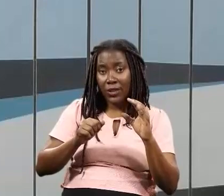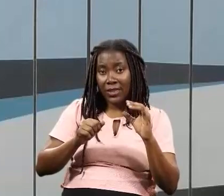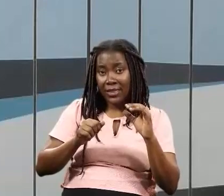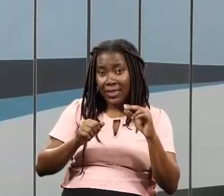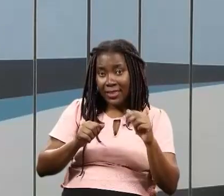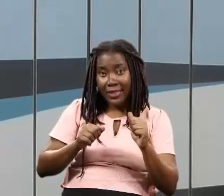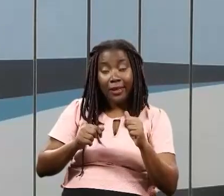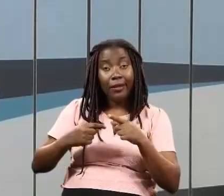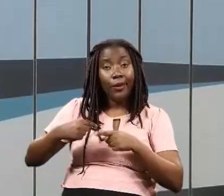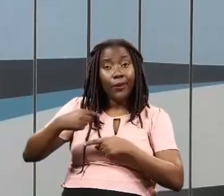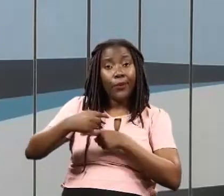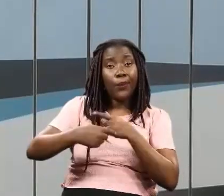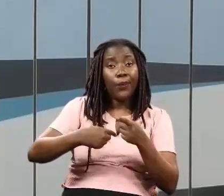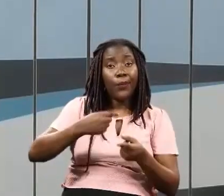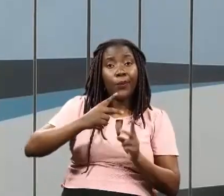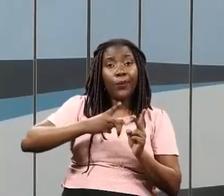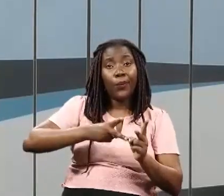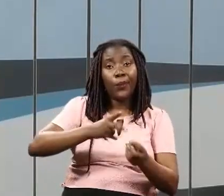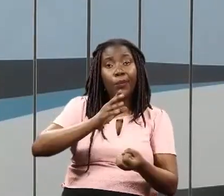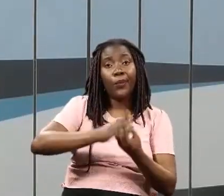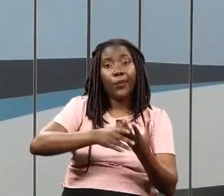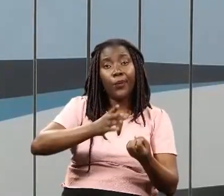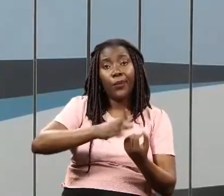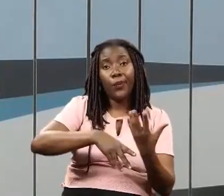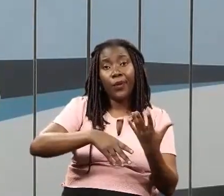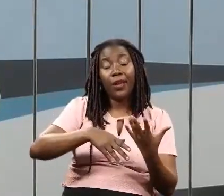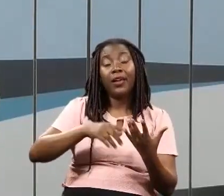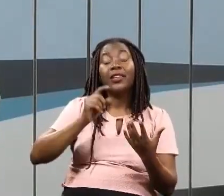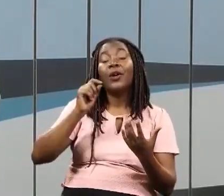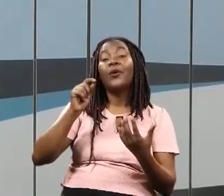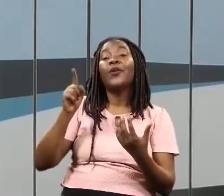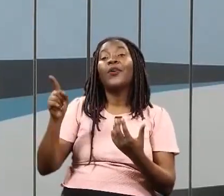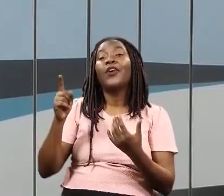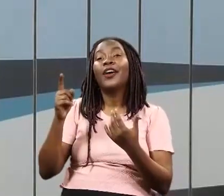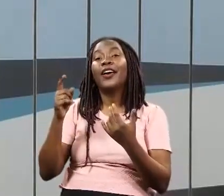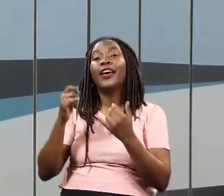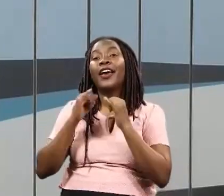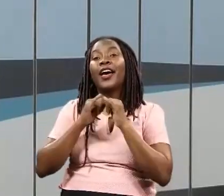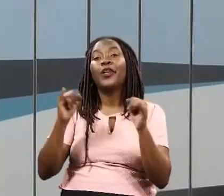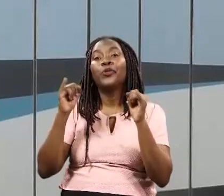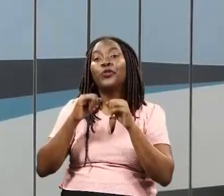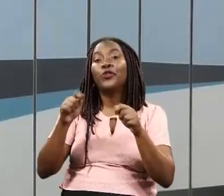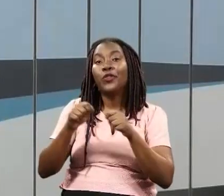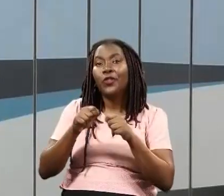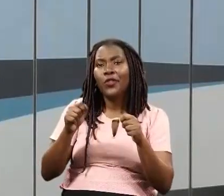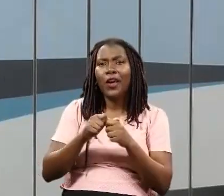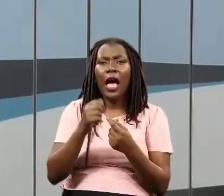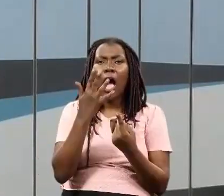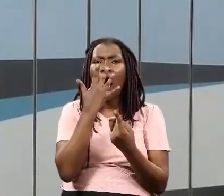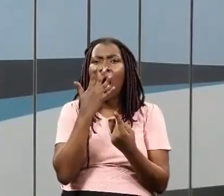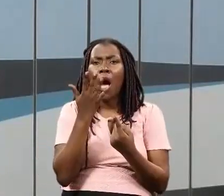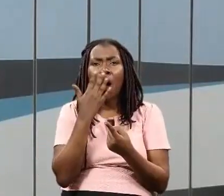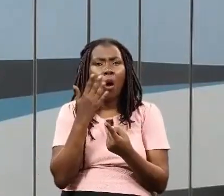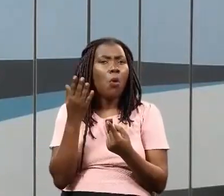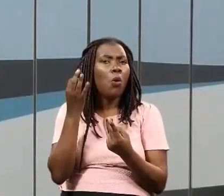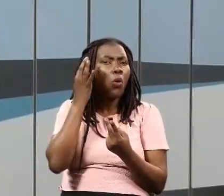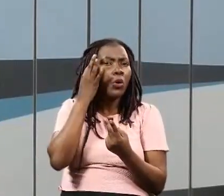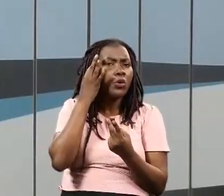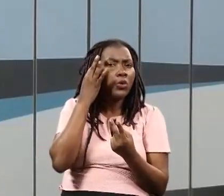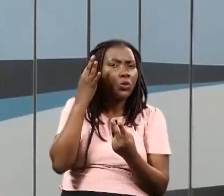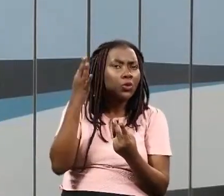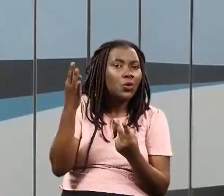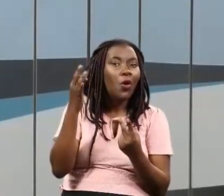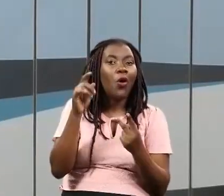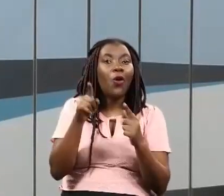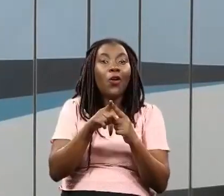se continue. Então, o que os anúncios fazem com a gente? Eles vão liberando um monte de cores, sons, e os